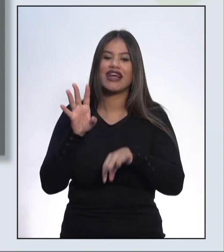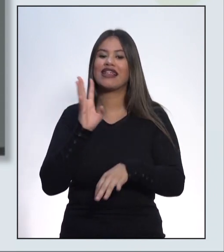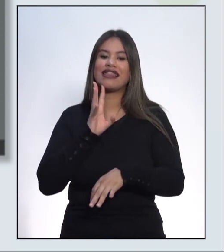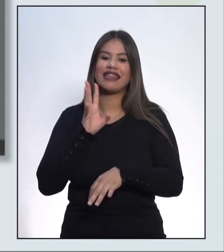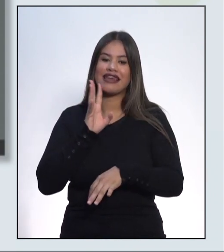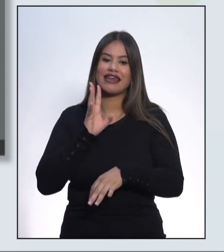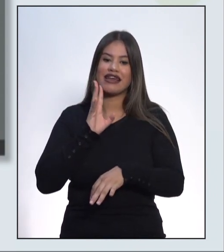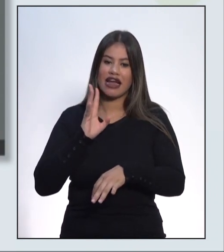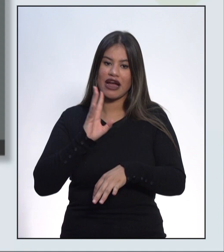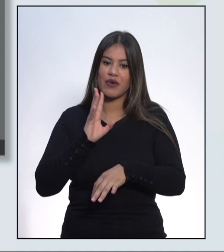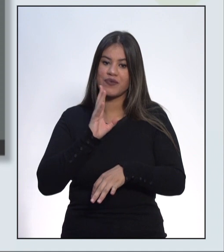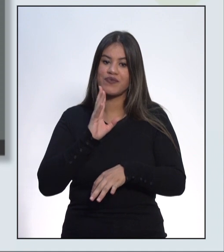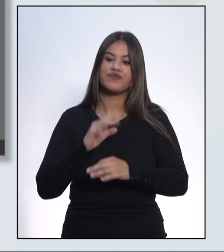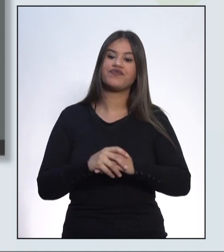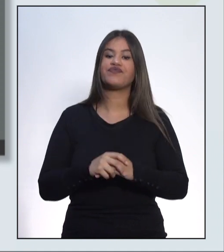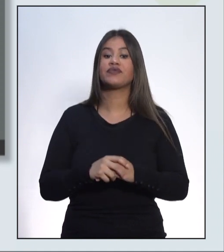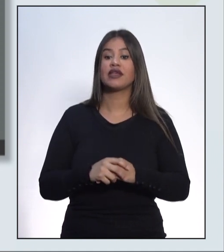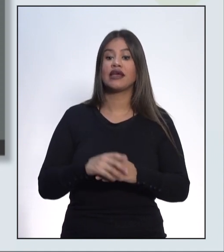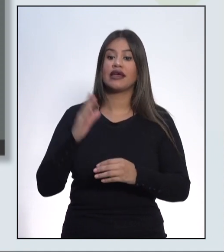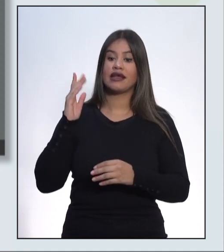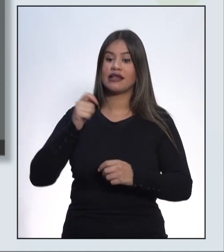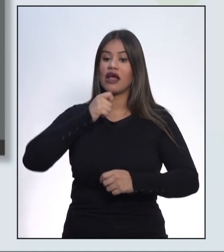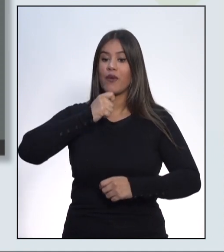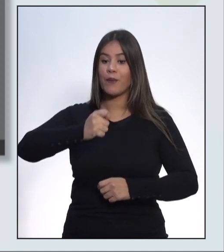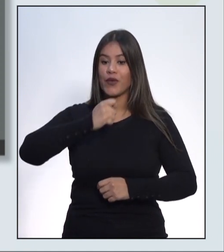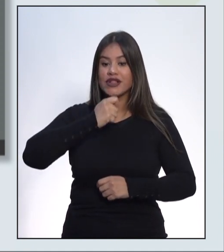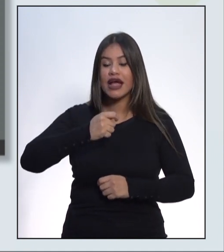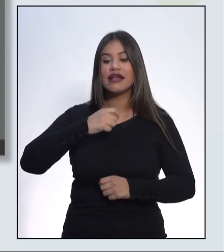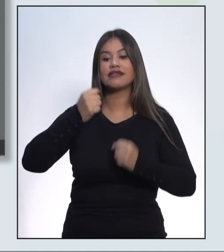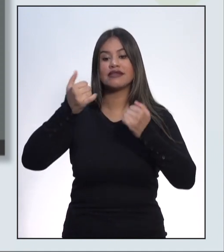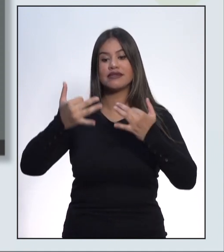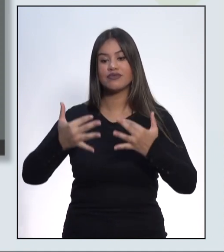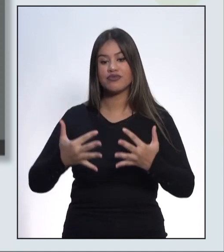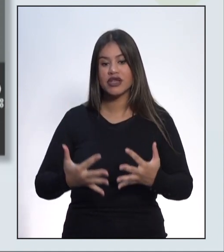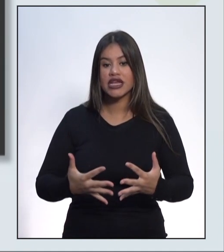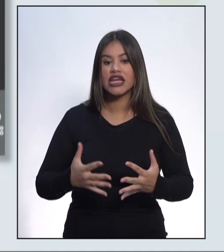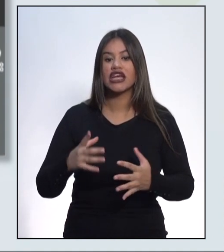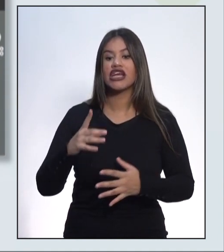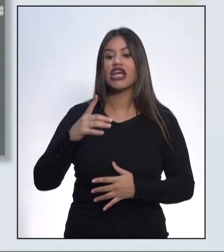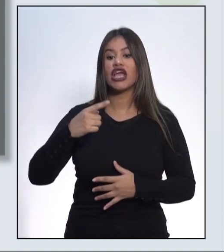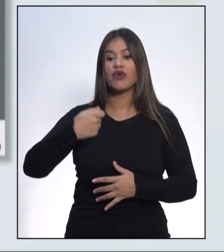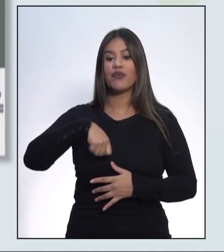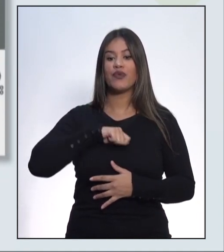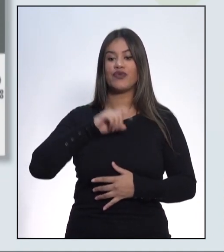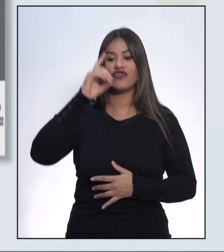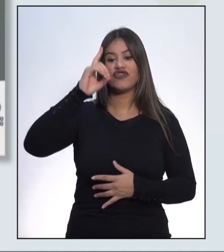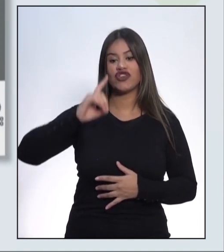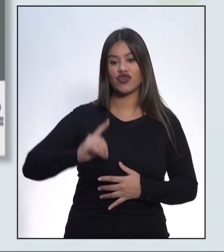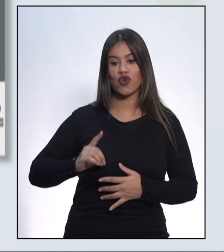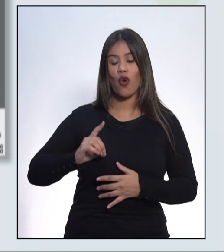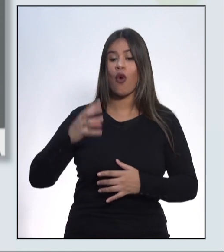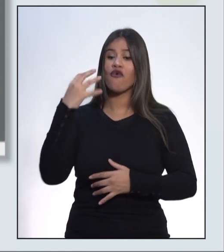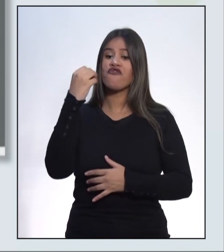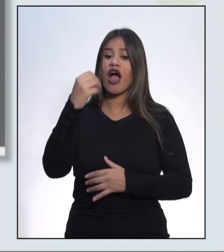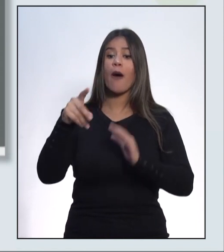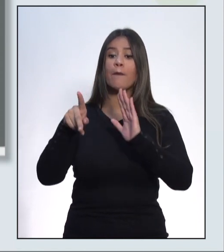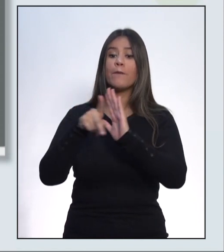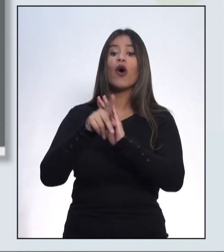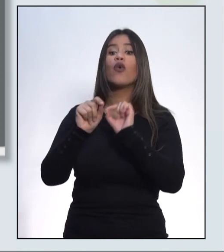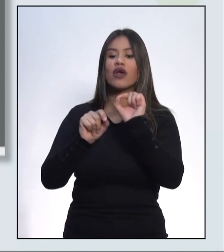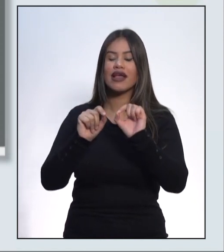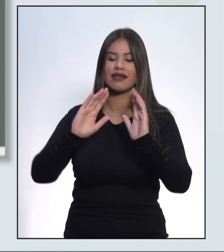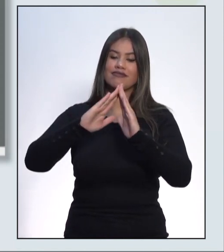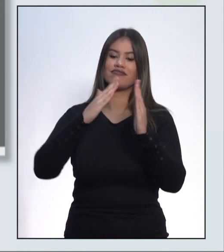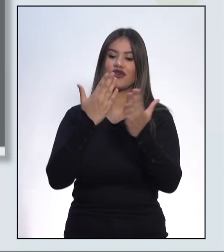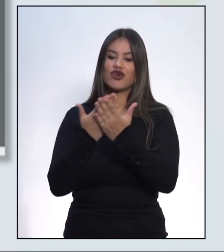ele publicou essa reportagem chamada Ser Diretor, uma viagem por 30 escolas públicas brasileiras. O que ele queria contar com